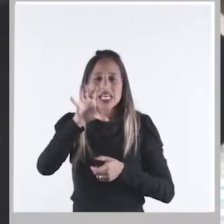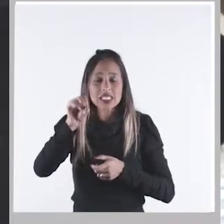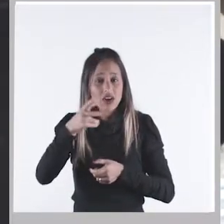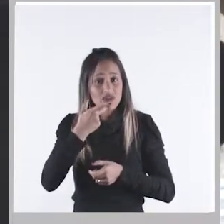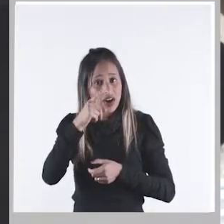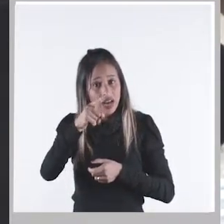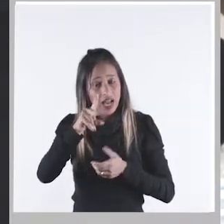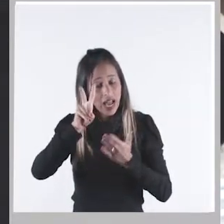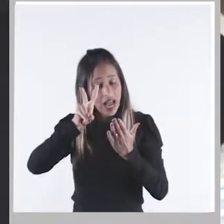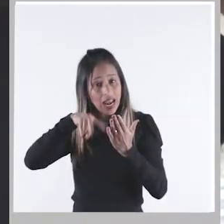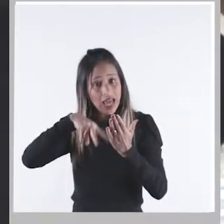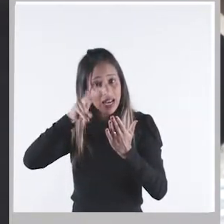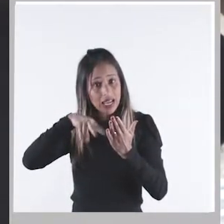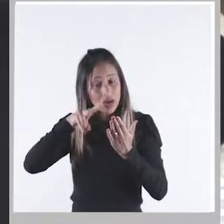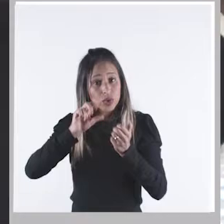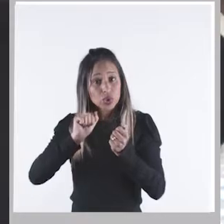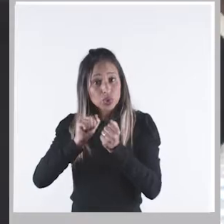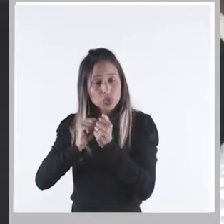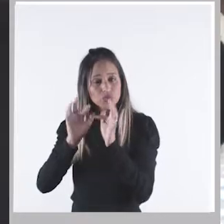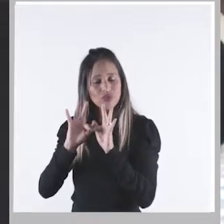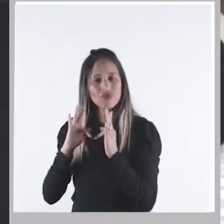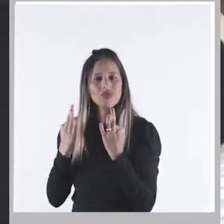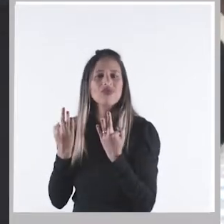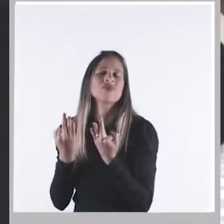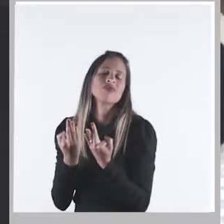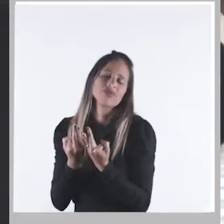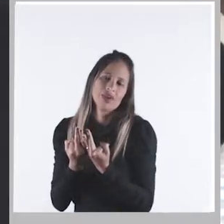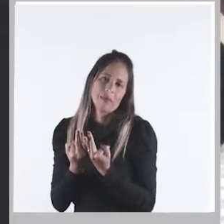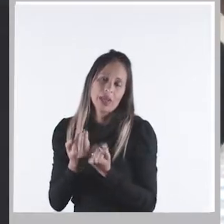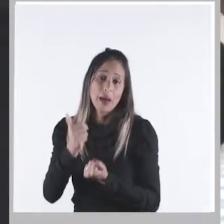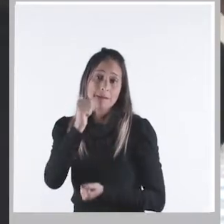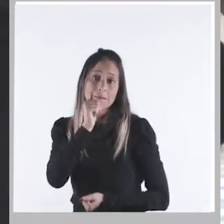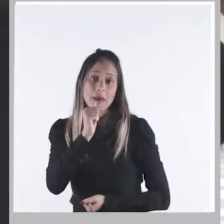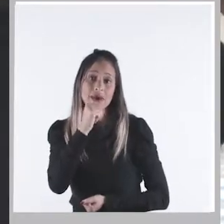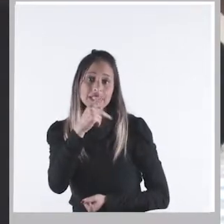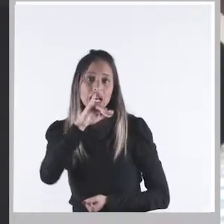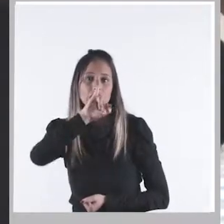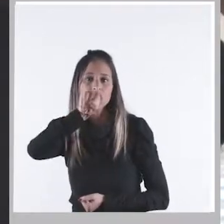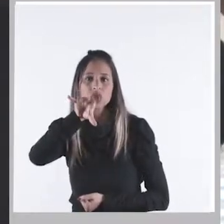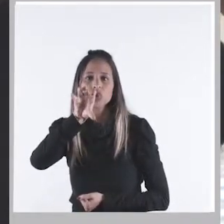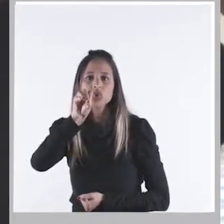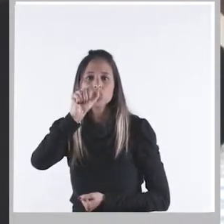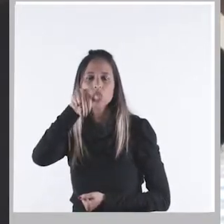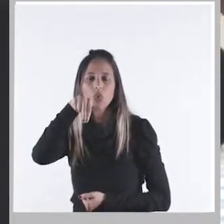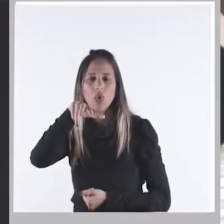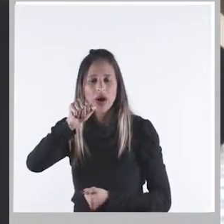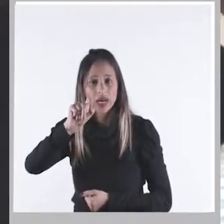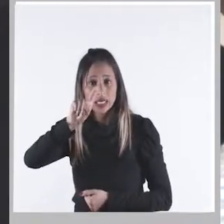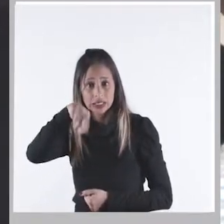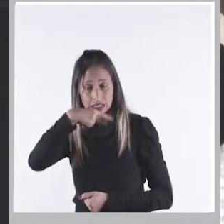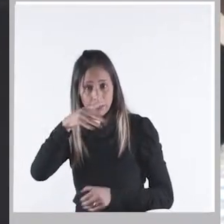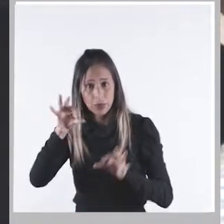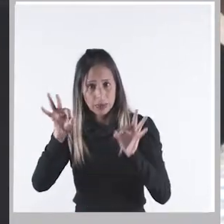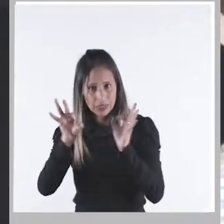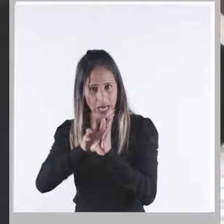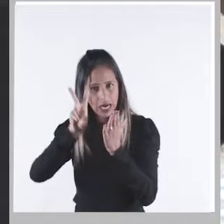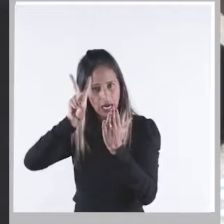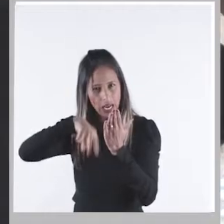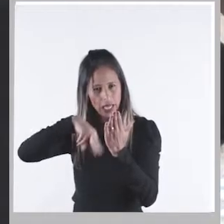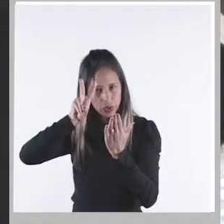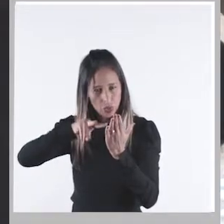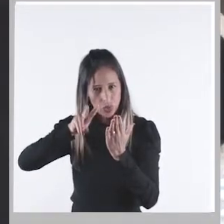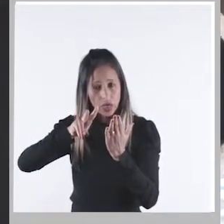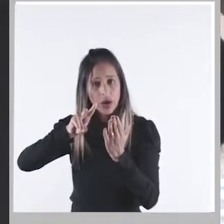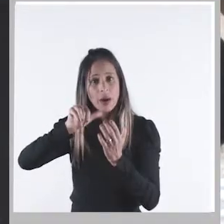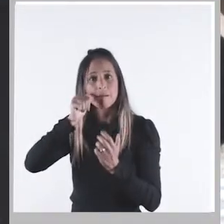fala que ela leu o Quarto de Despejo junto com a família. E a mãe dela, Dona Joana, depois que terminaram a leitura de Quarto de Despejo,